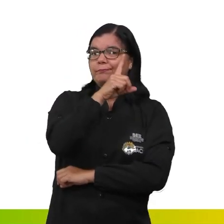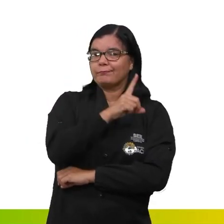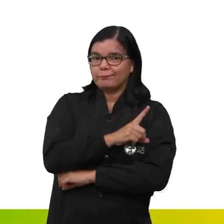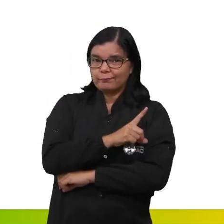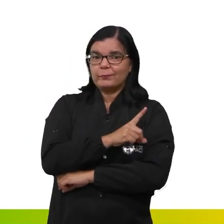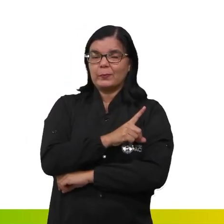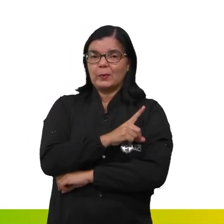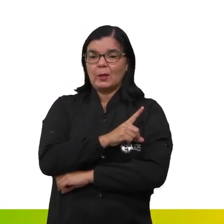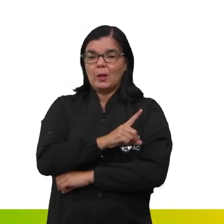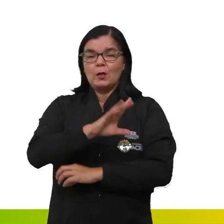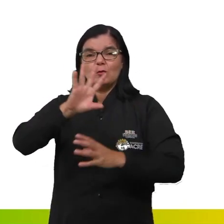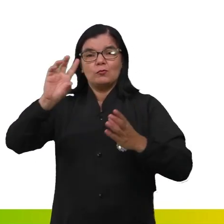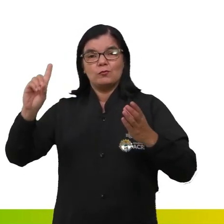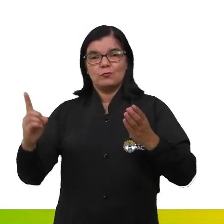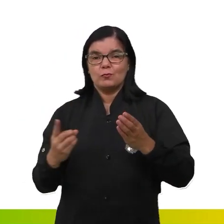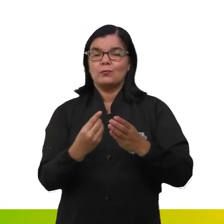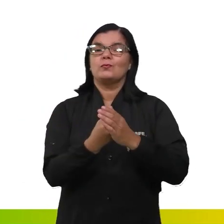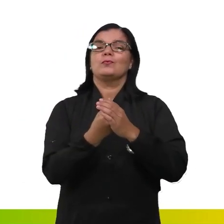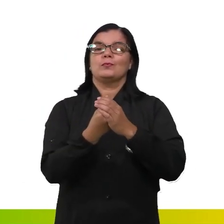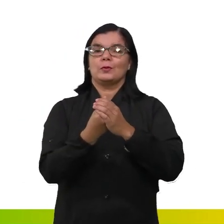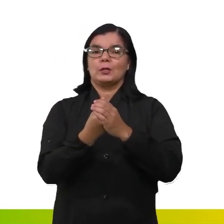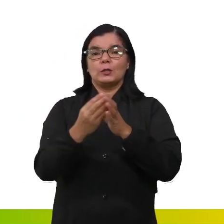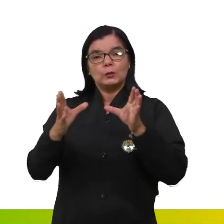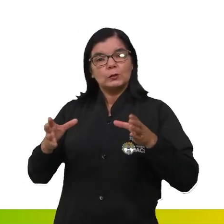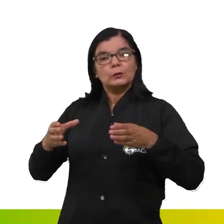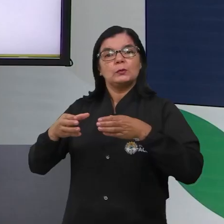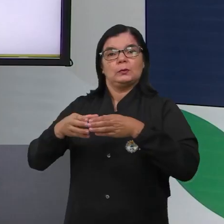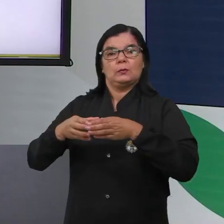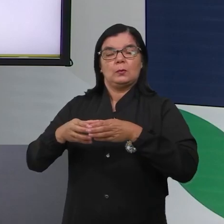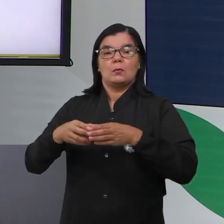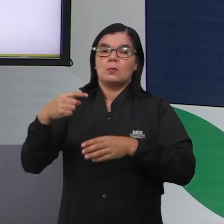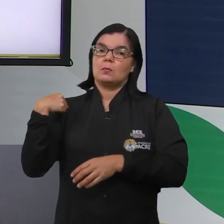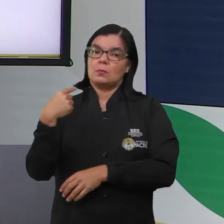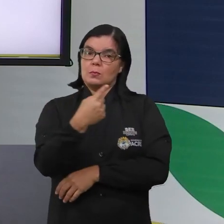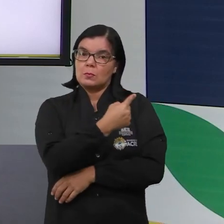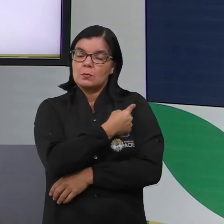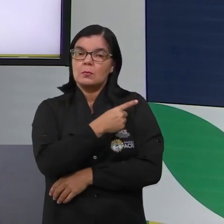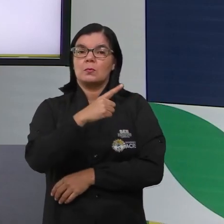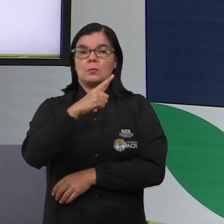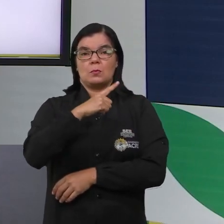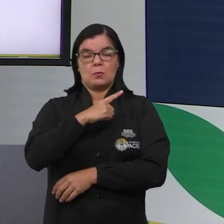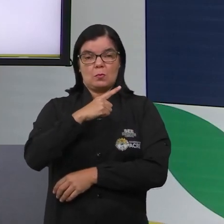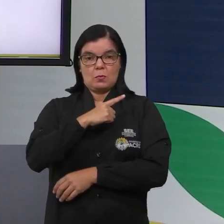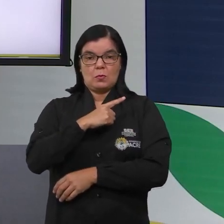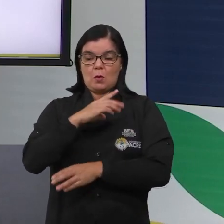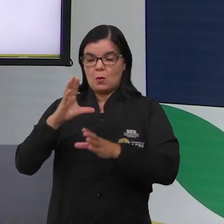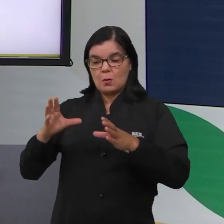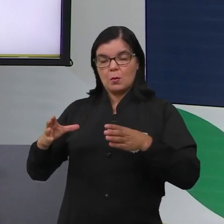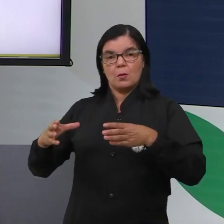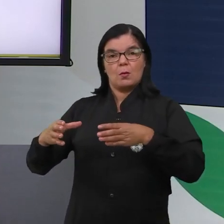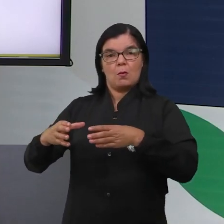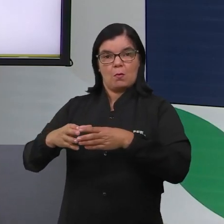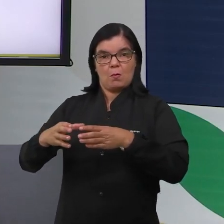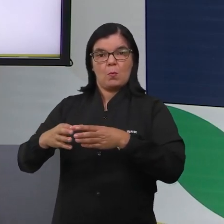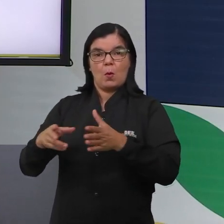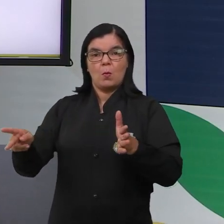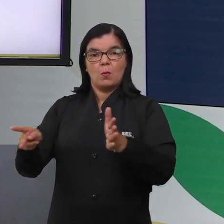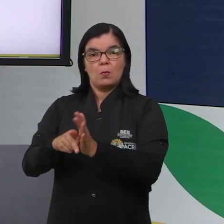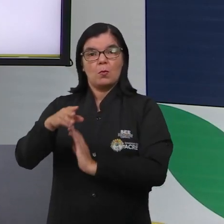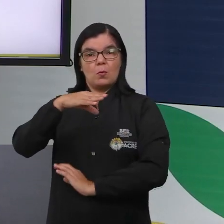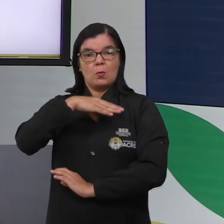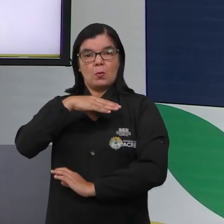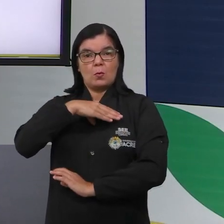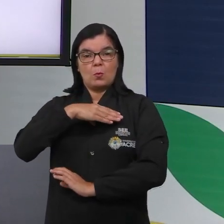de integração entre diferentes grupos. Então, quando nós temos um grupo eminentemente urbano e